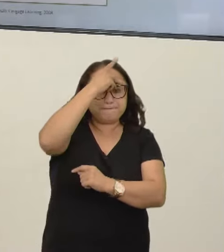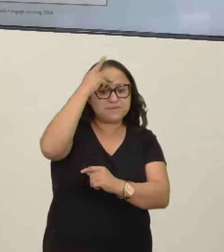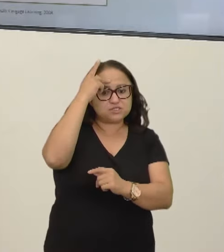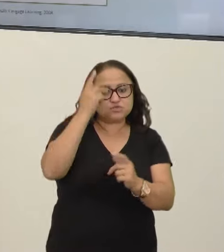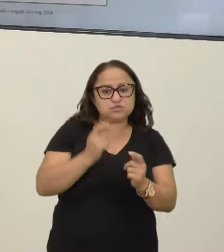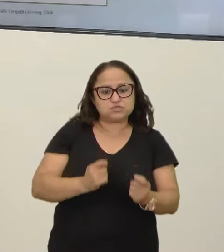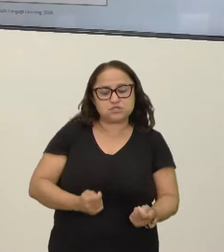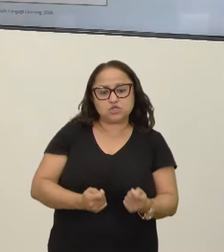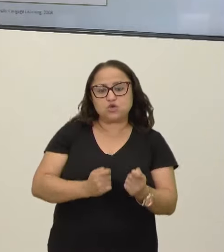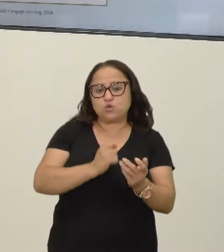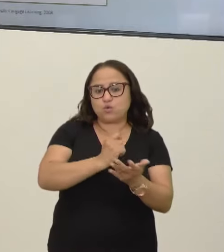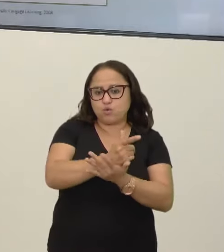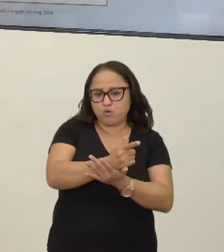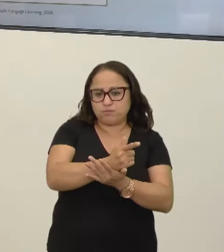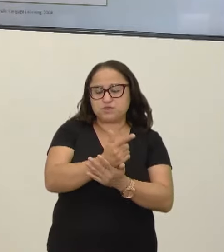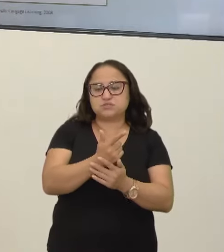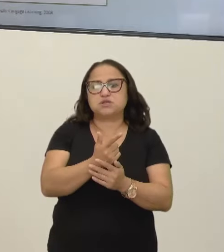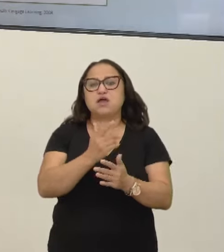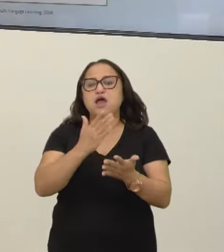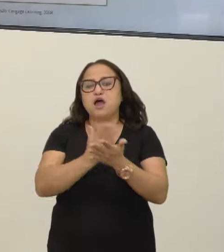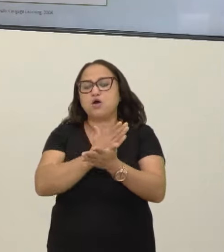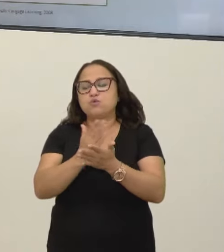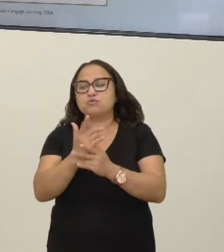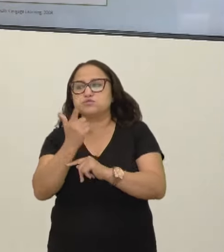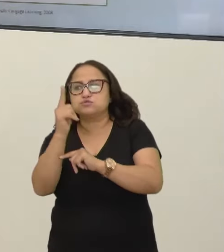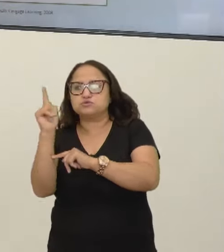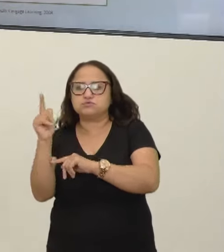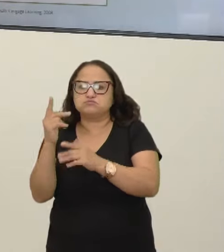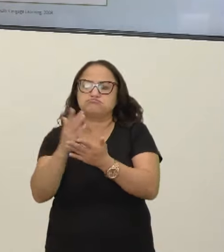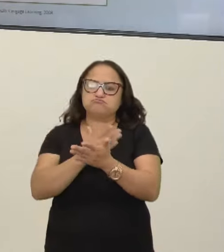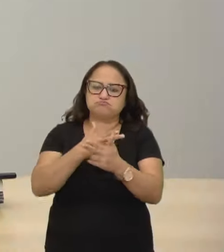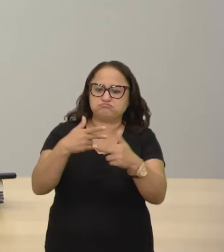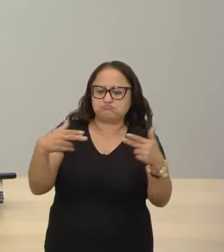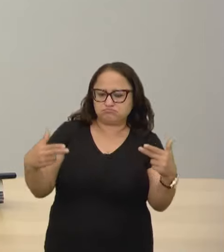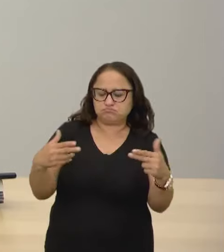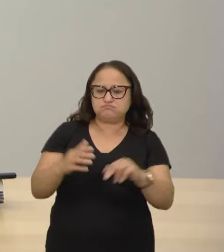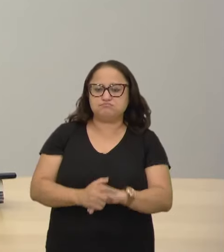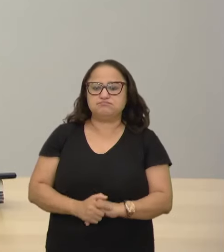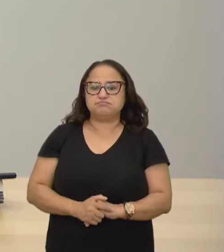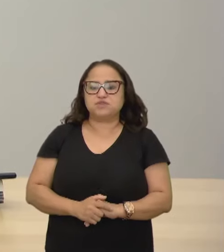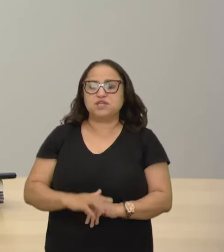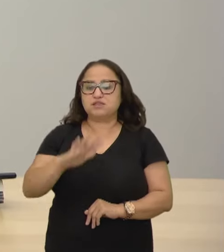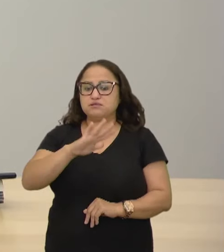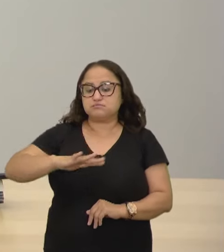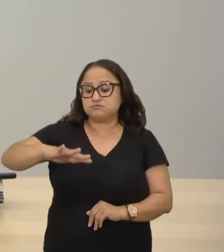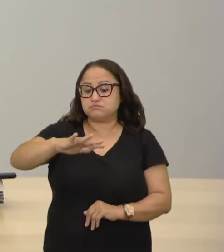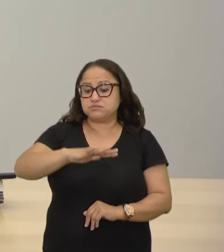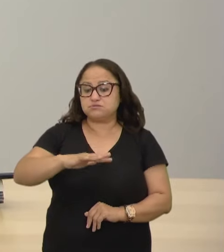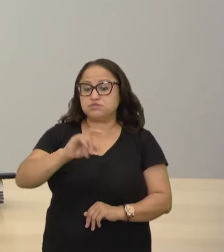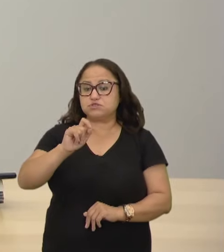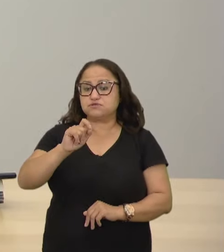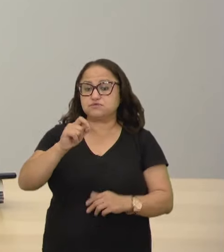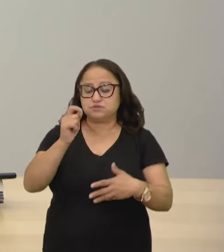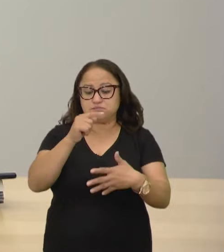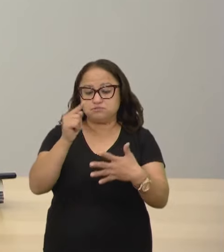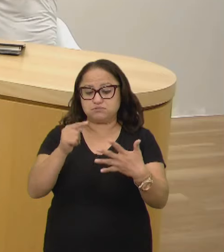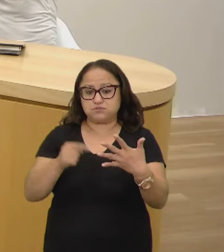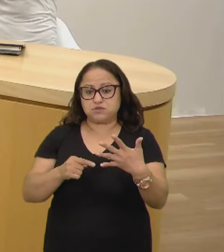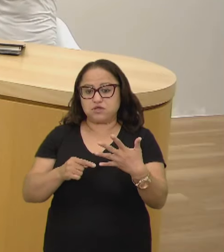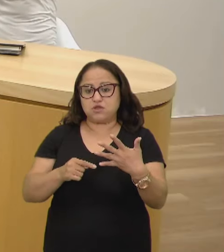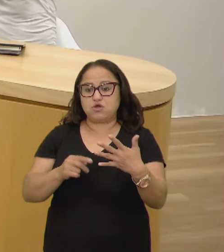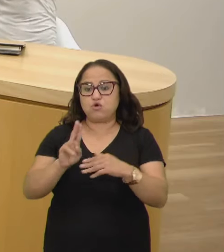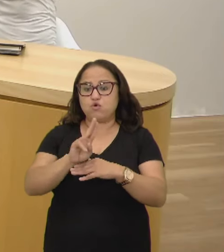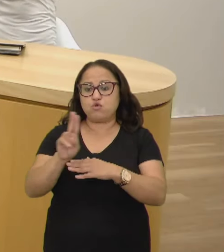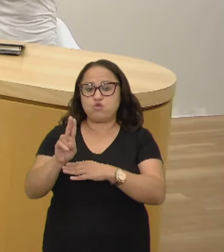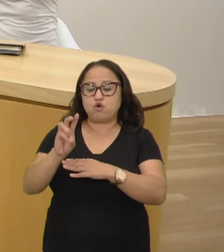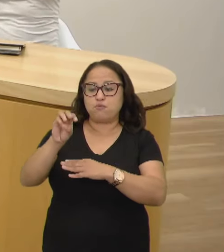coisas, pessoas que querem algumas outras coisas e assim. E esse ambiente que você acabou de descrever aí, Anderson, a gente dá o nome comumente